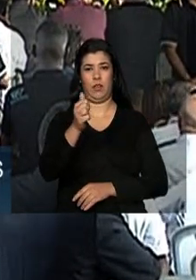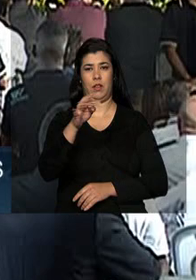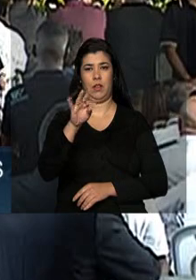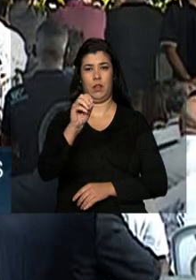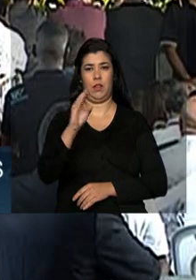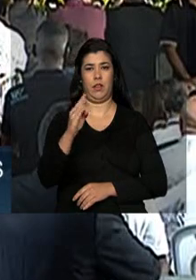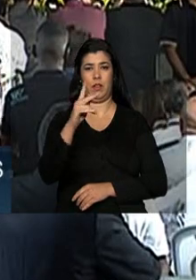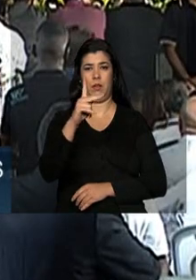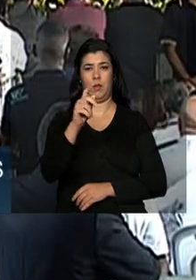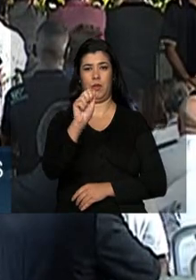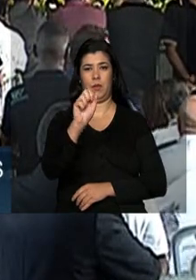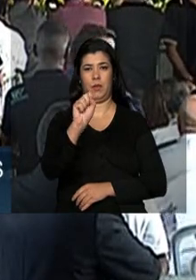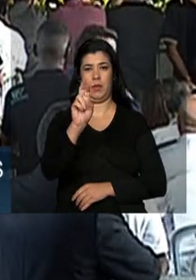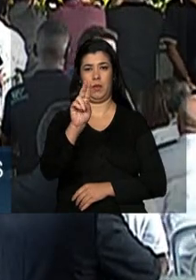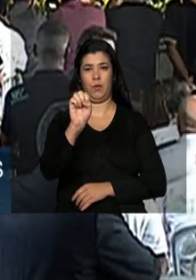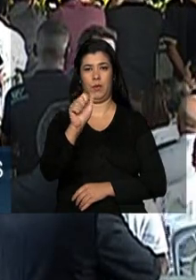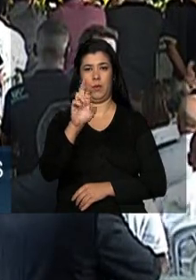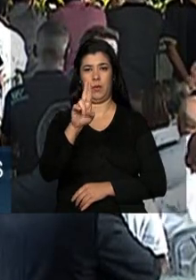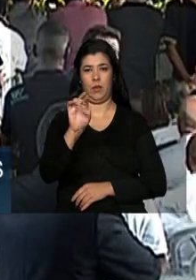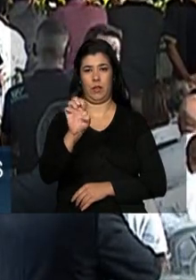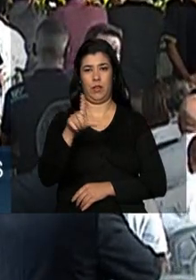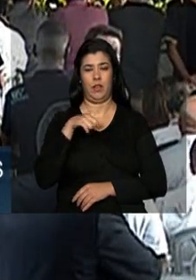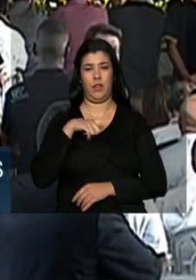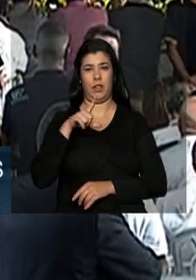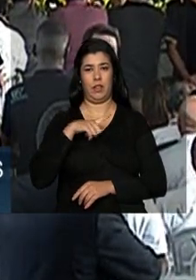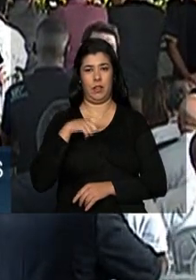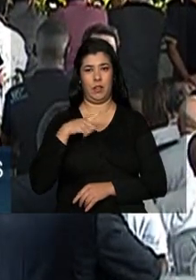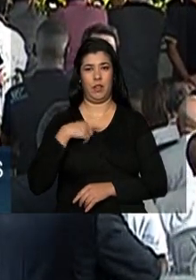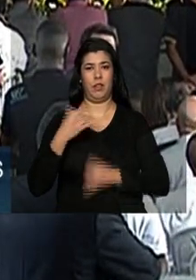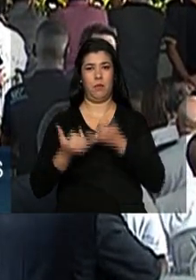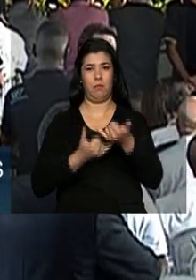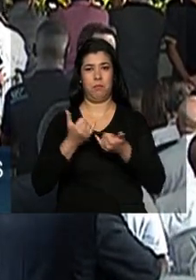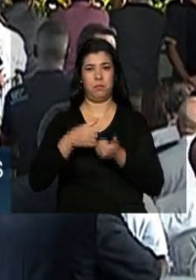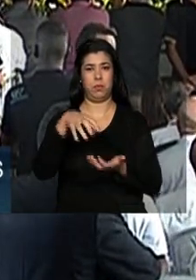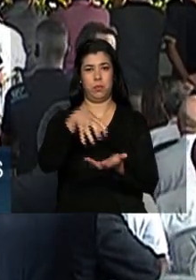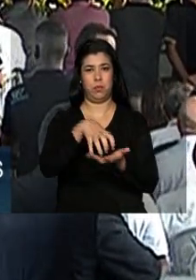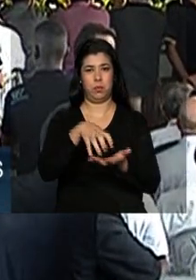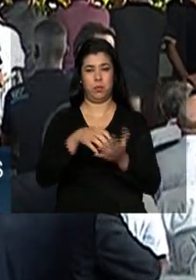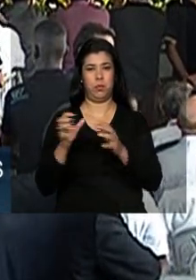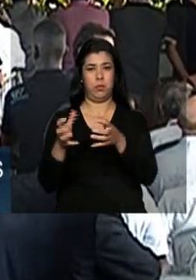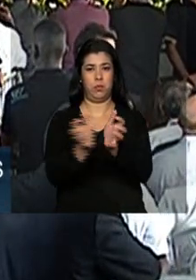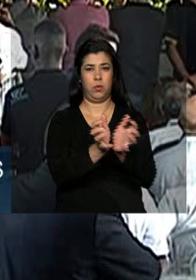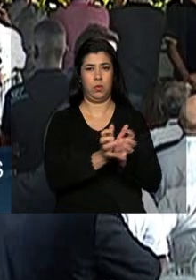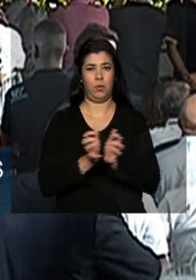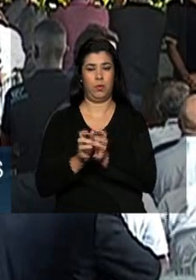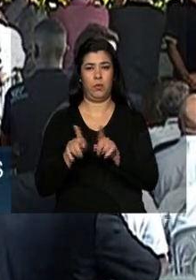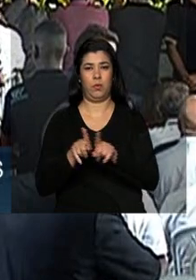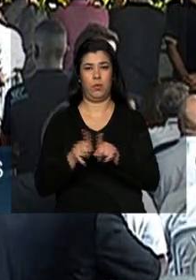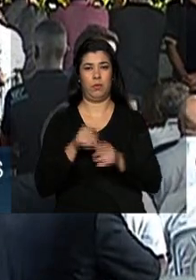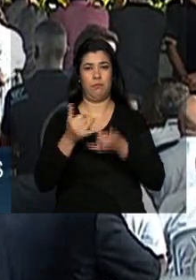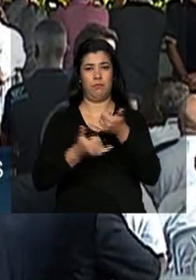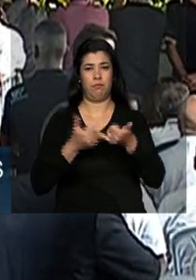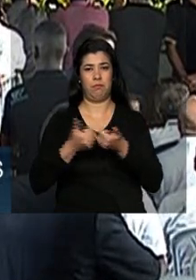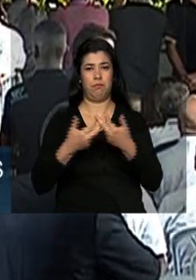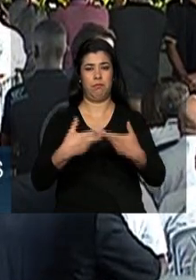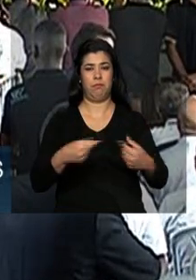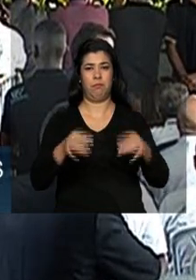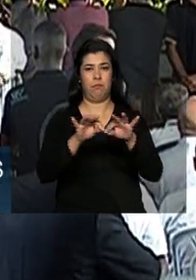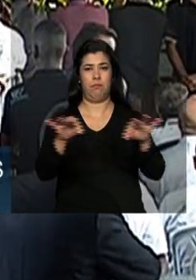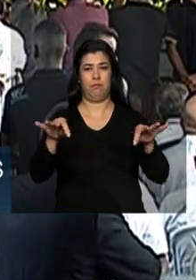também contam com um centro comunitário, quadra esportiva, playground, duas quadras